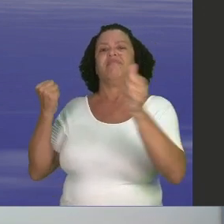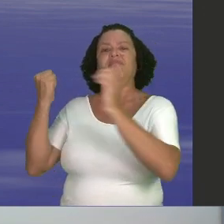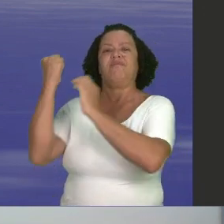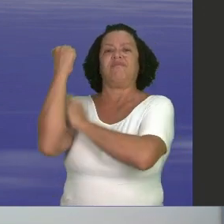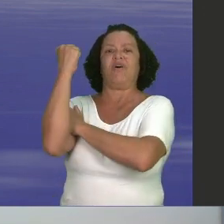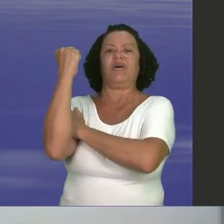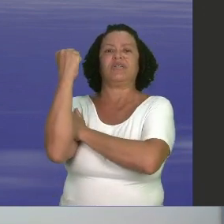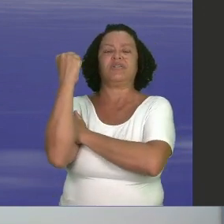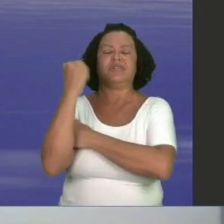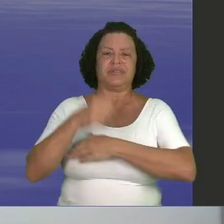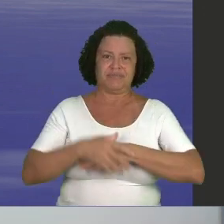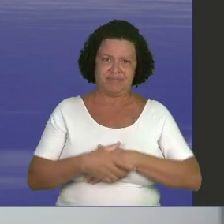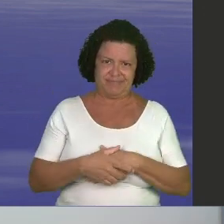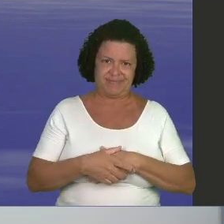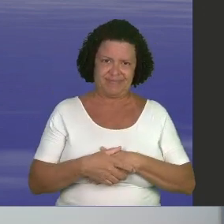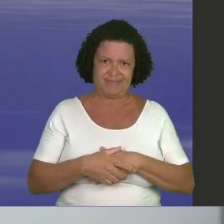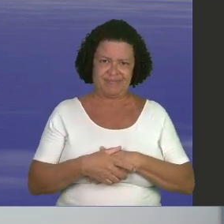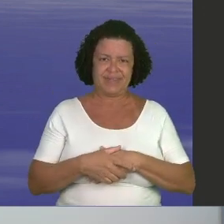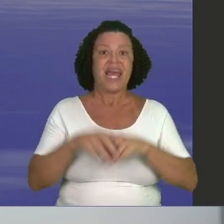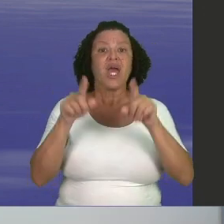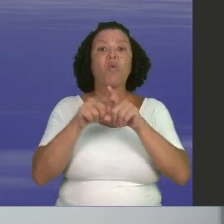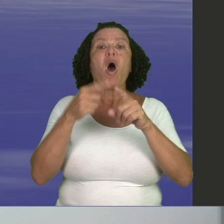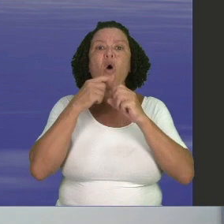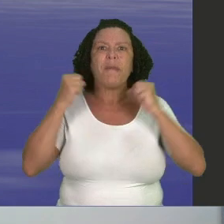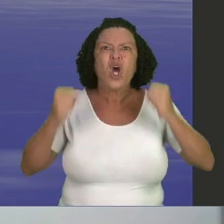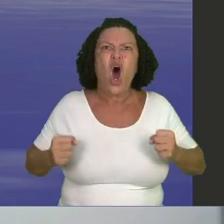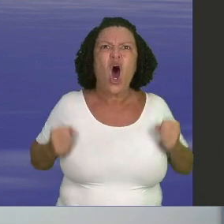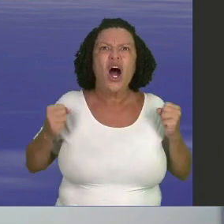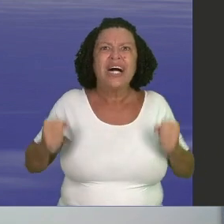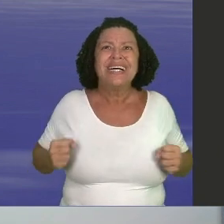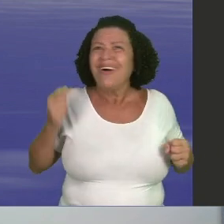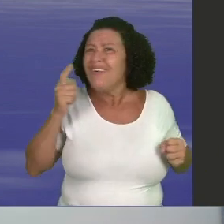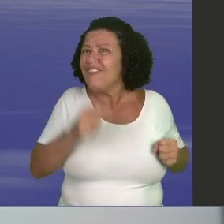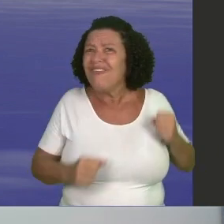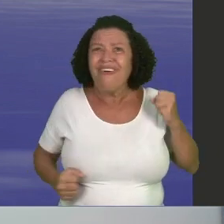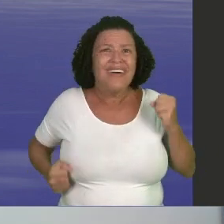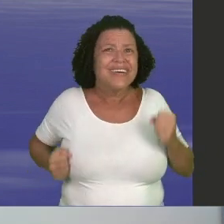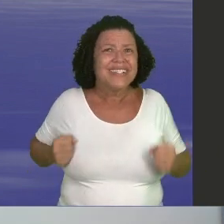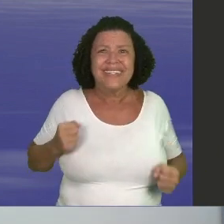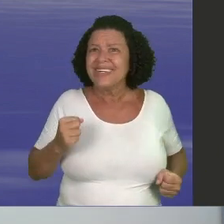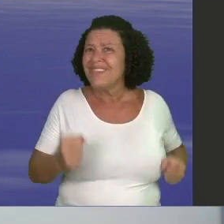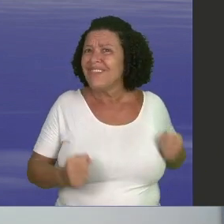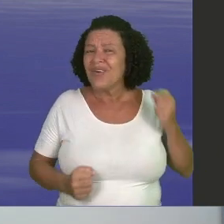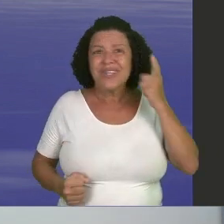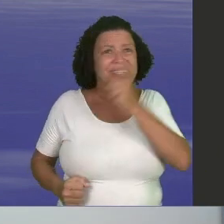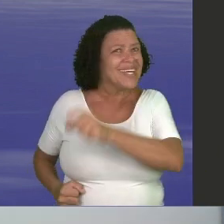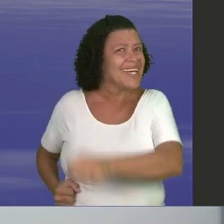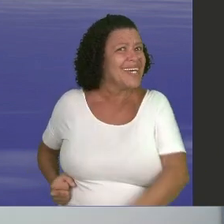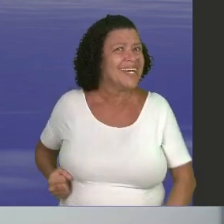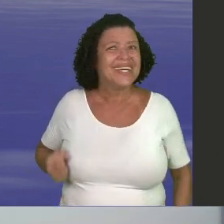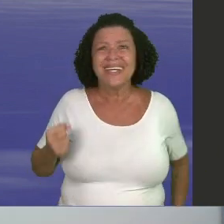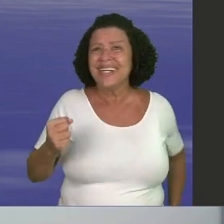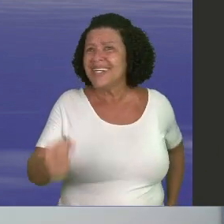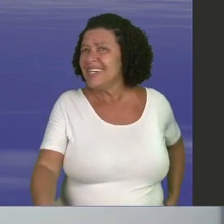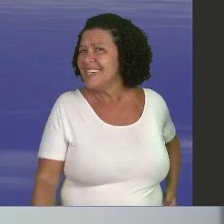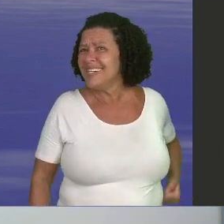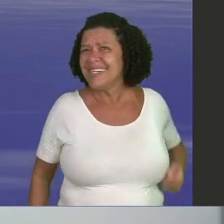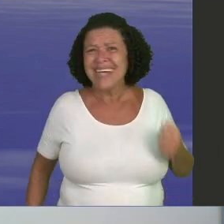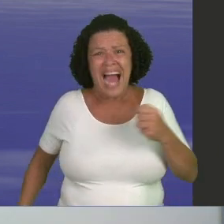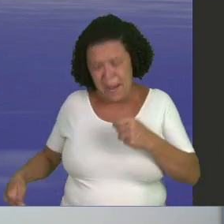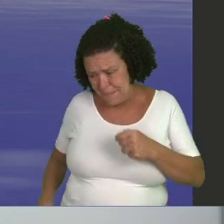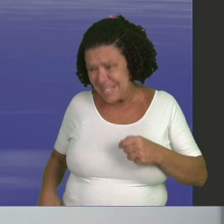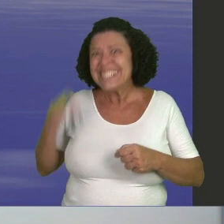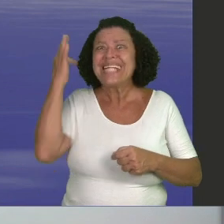e nobre, como aquele atleta, porque eu corro, né? Eu gosto de dar muitos exemplos de corrida, né? Muitas vezes você está ali com a perna